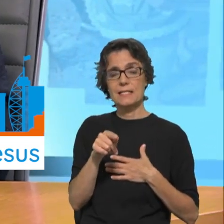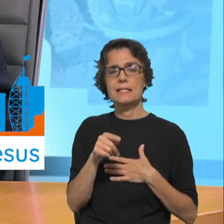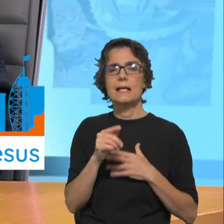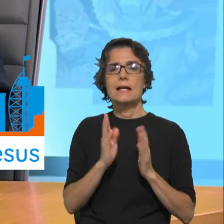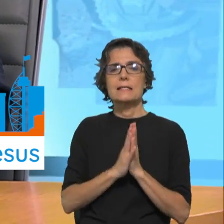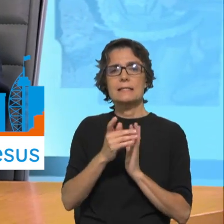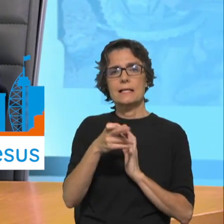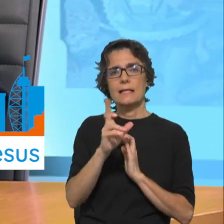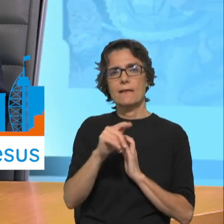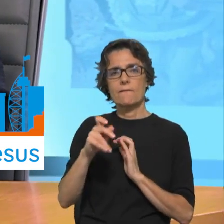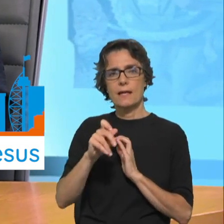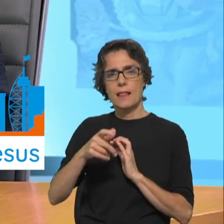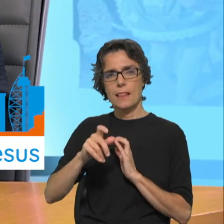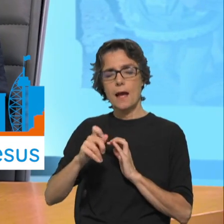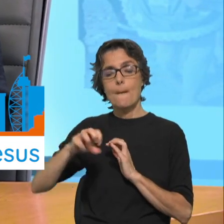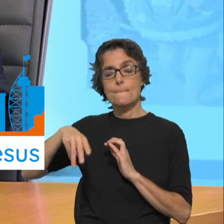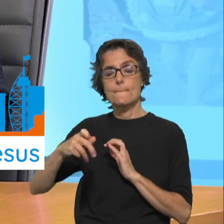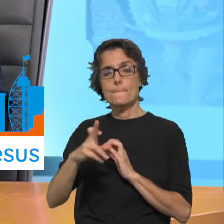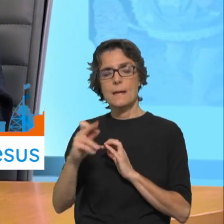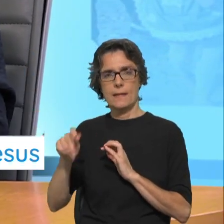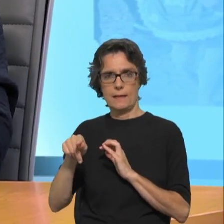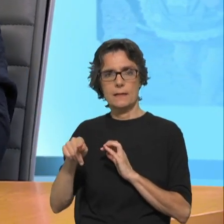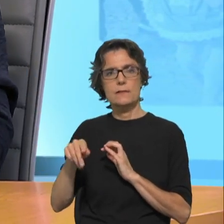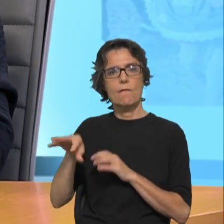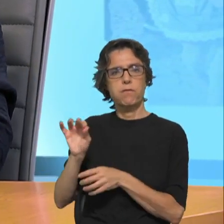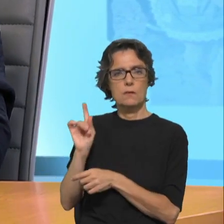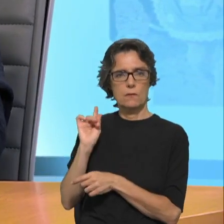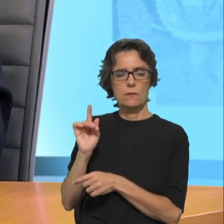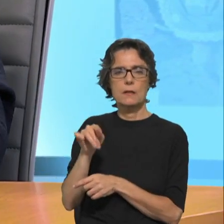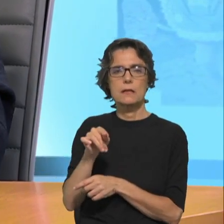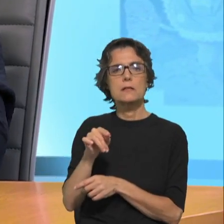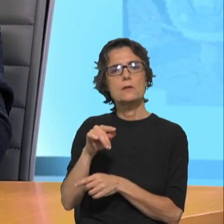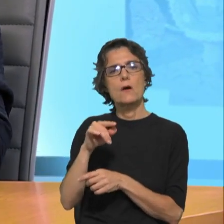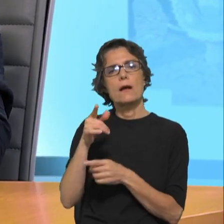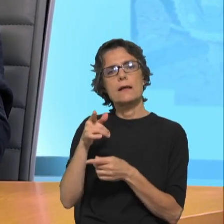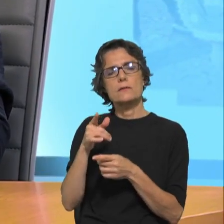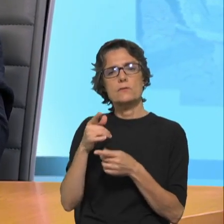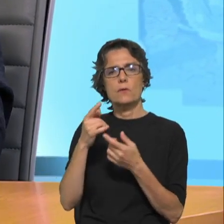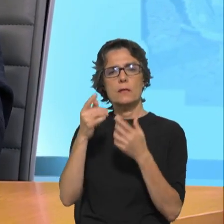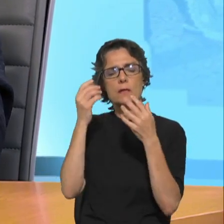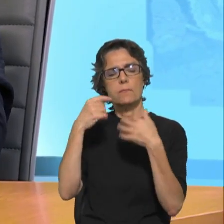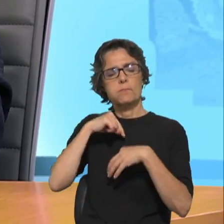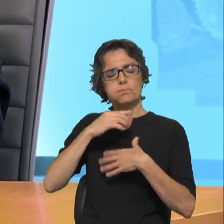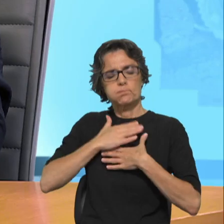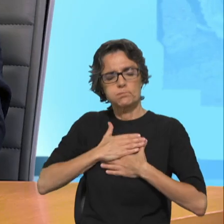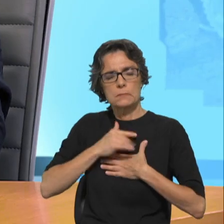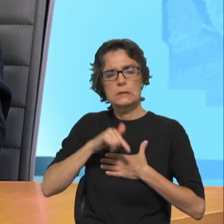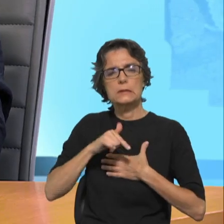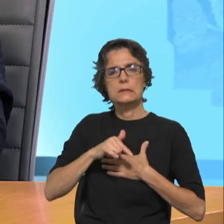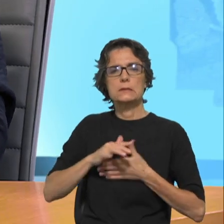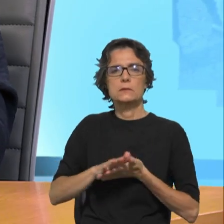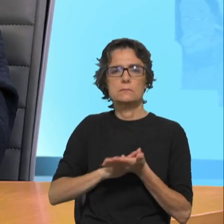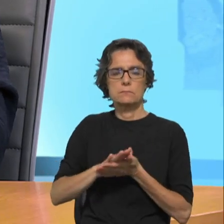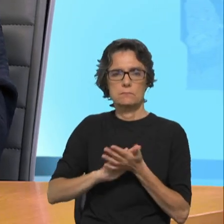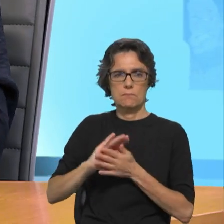Maria, isto é um texto que ela tem, fruto de uns exercícios espirituais, logo no princípio, em que chama-se princípio e